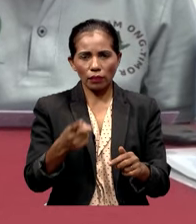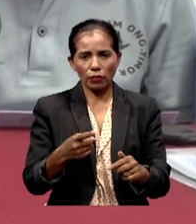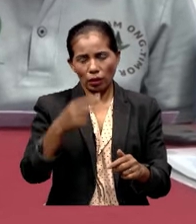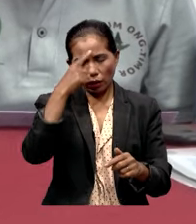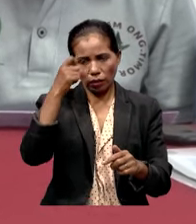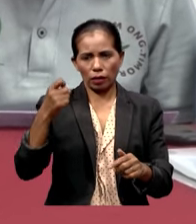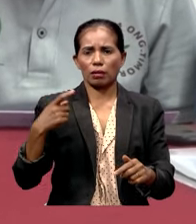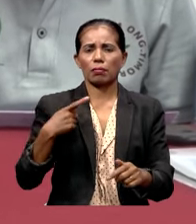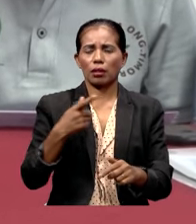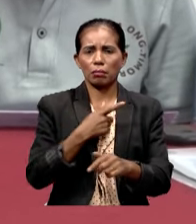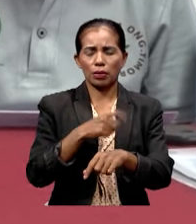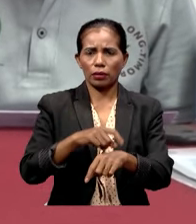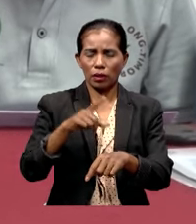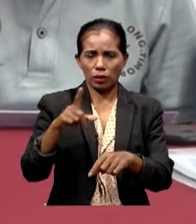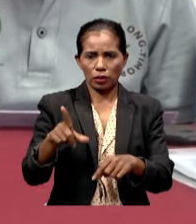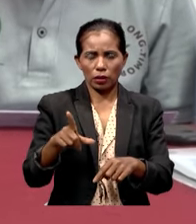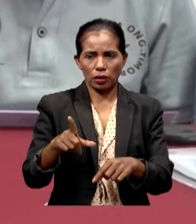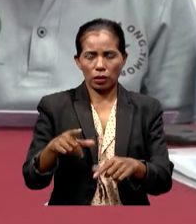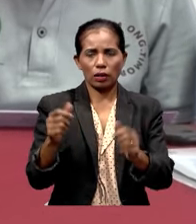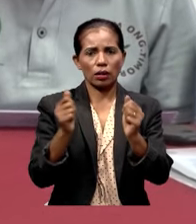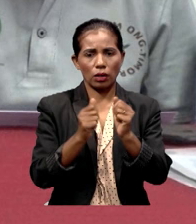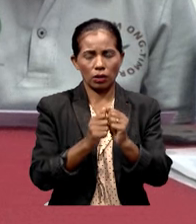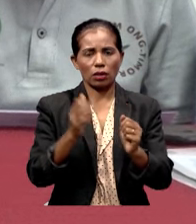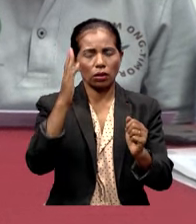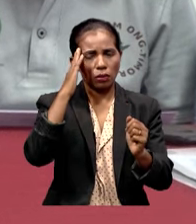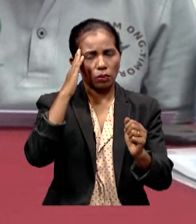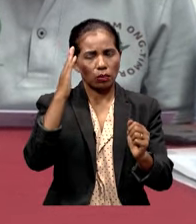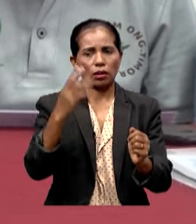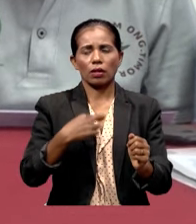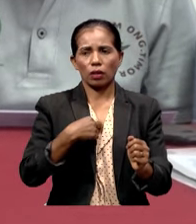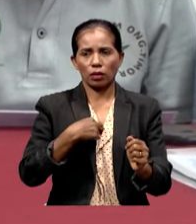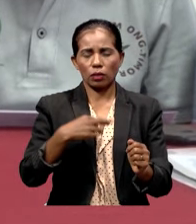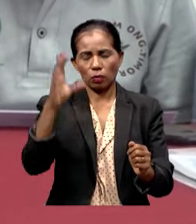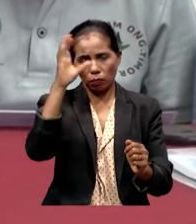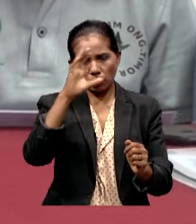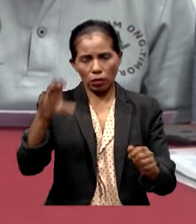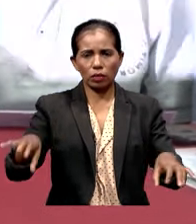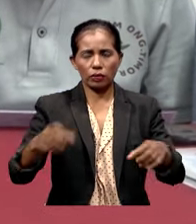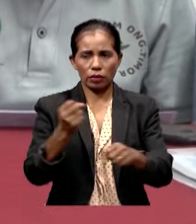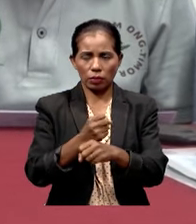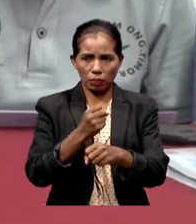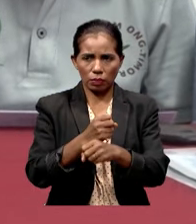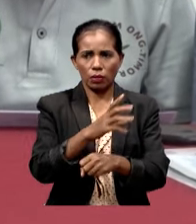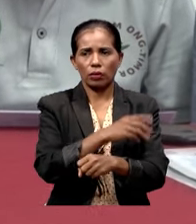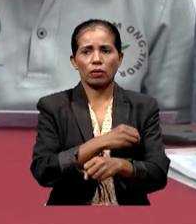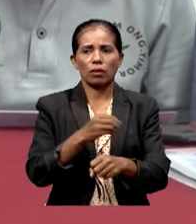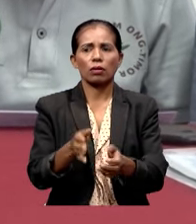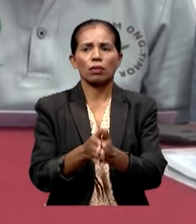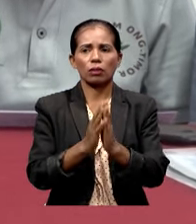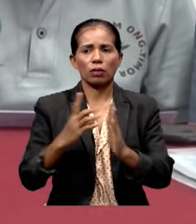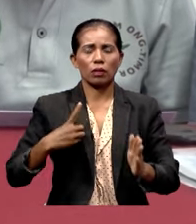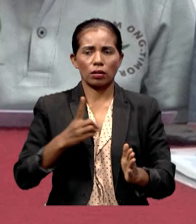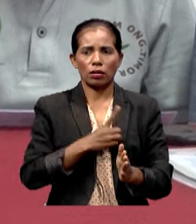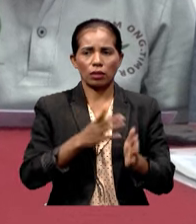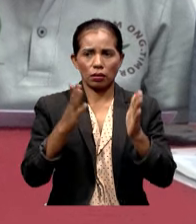tamba parlamento nacional ho consciência rasik buka ranzu no esforço sistemático, uso deputado